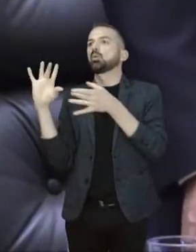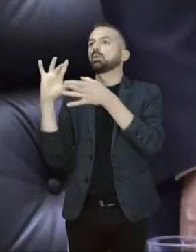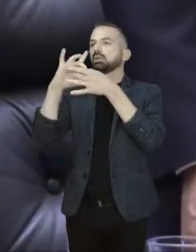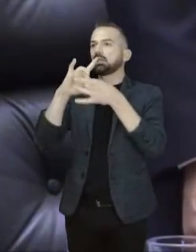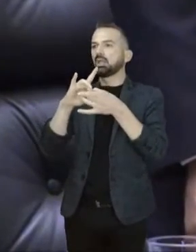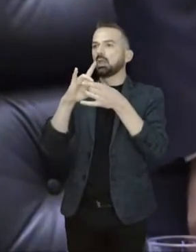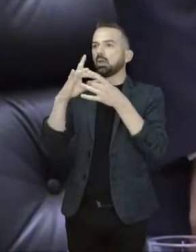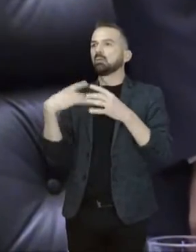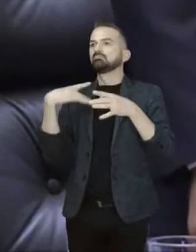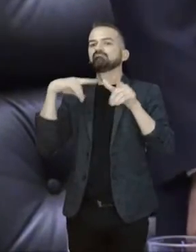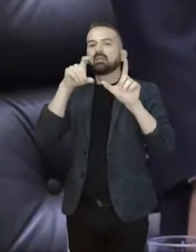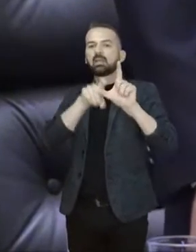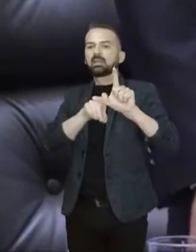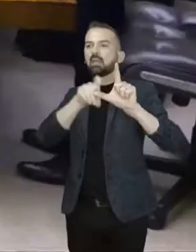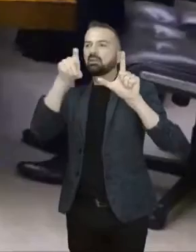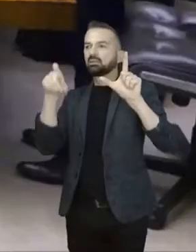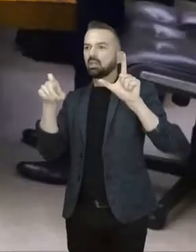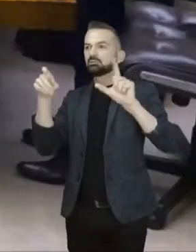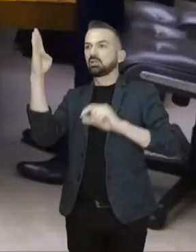Brasil.